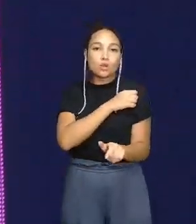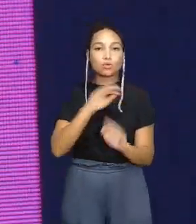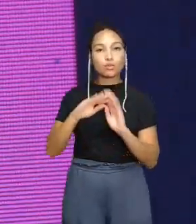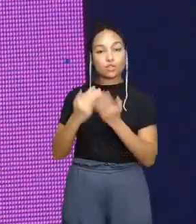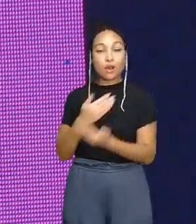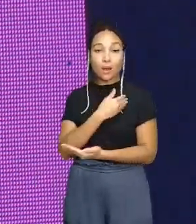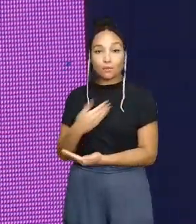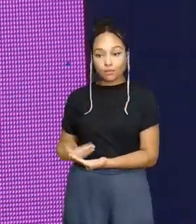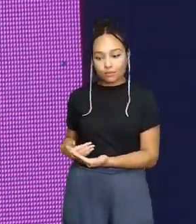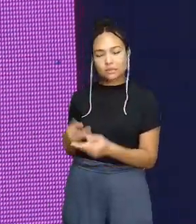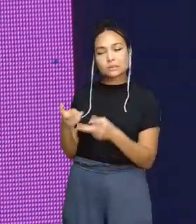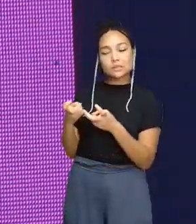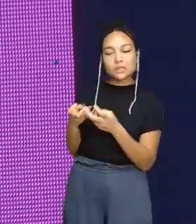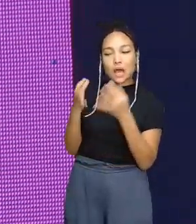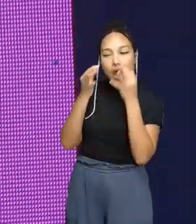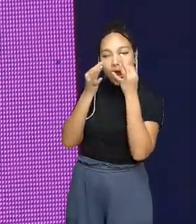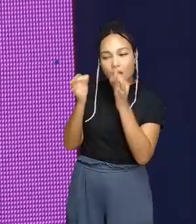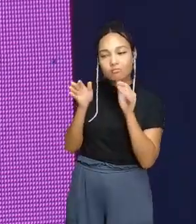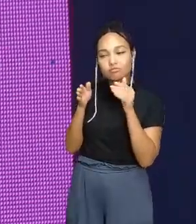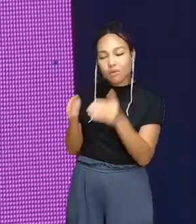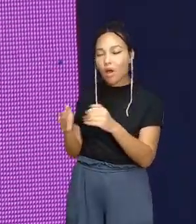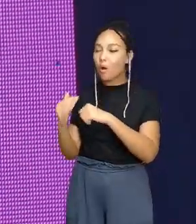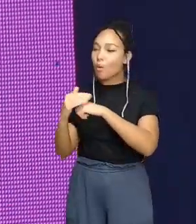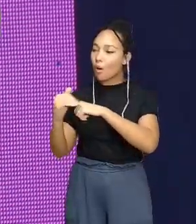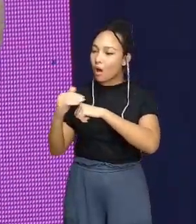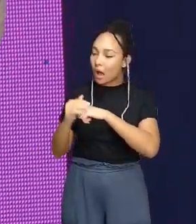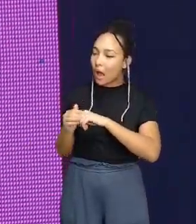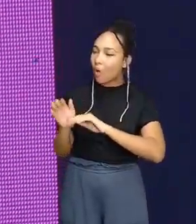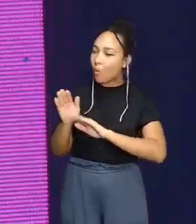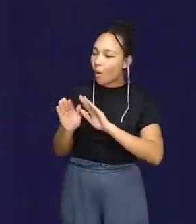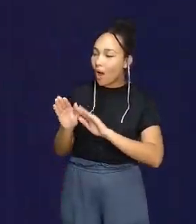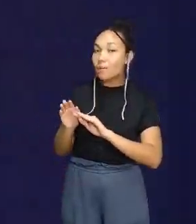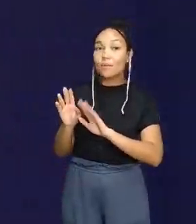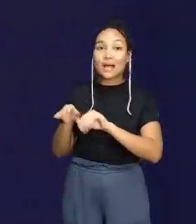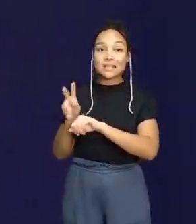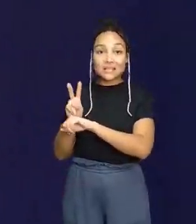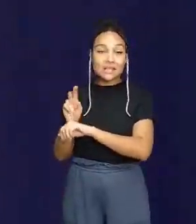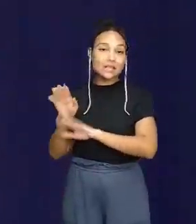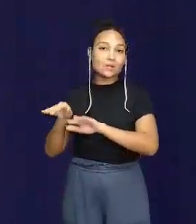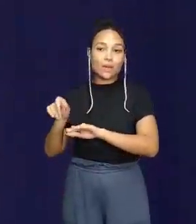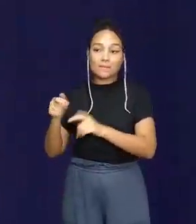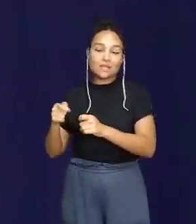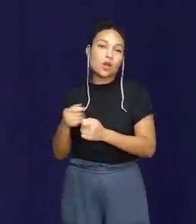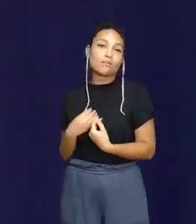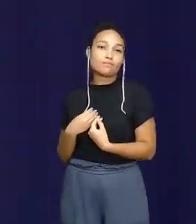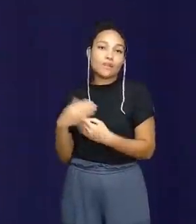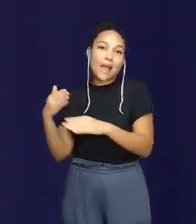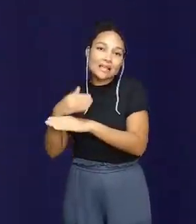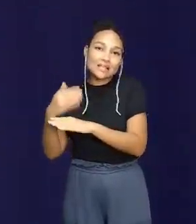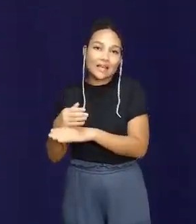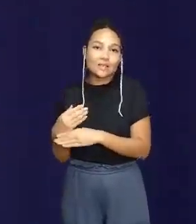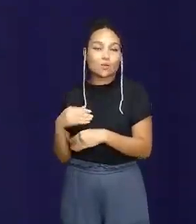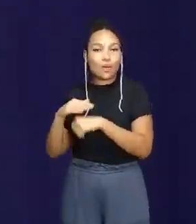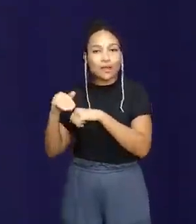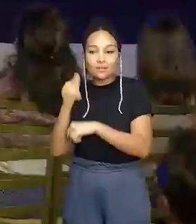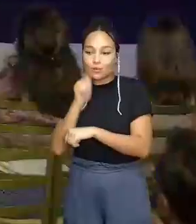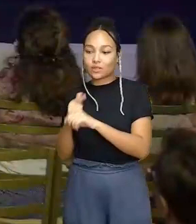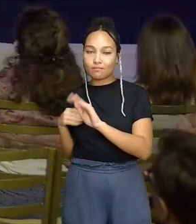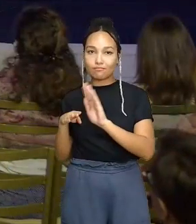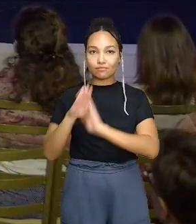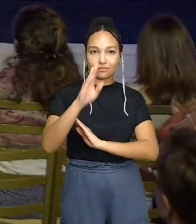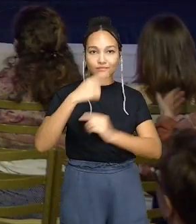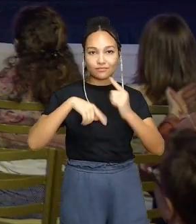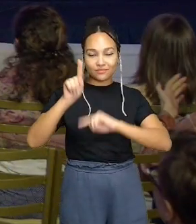olhar atento, um cuidado, um carinho, porque talvez ele só precisa de um acesso, de uma oportunidade para que ele possa deslanchar. Bom, muito obrigada.